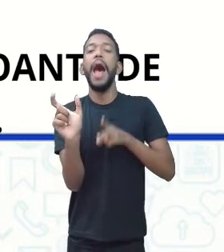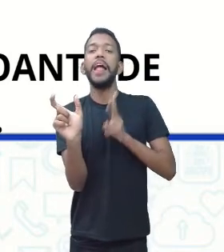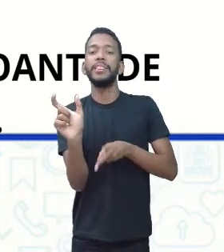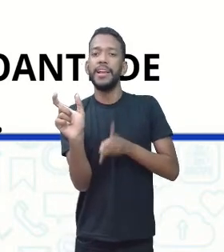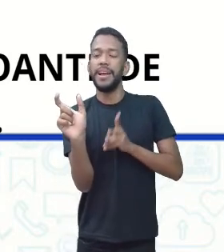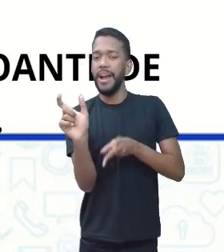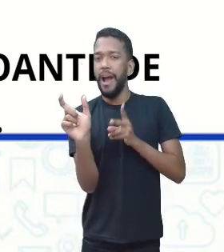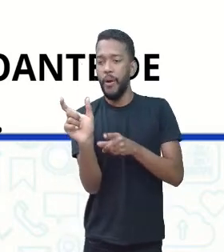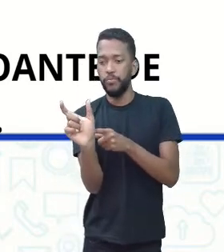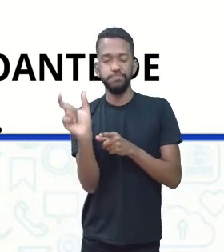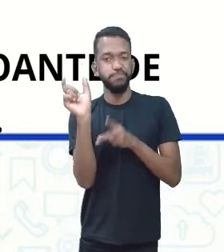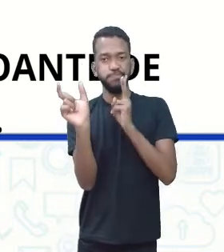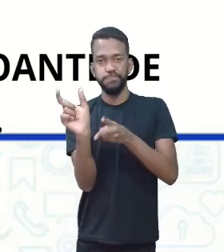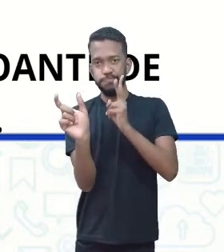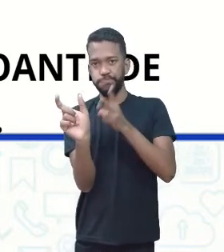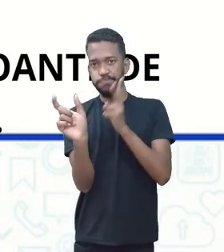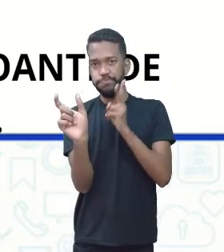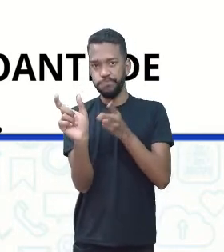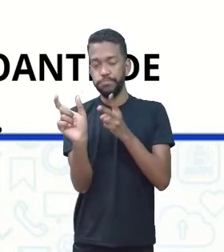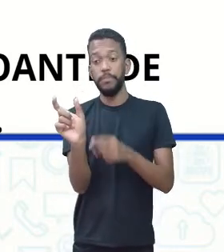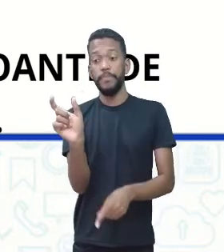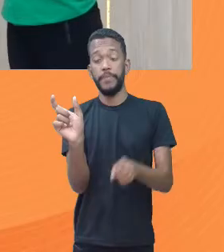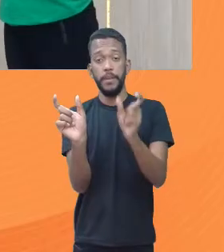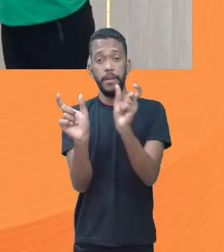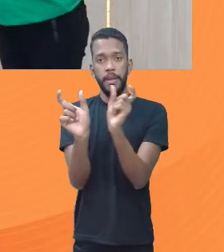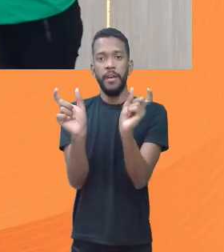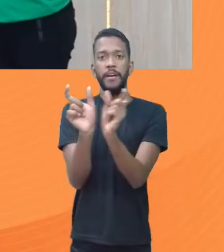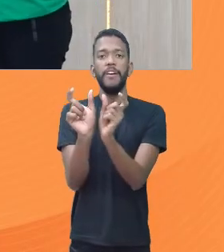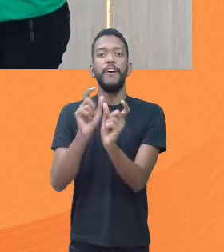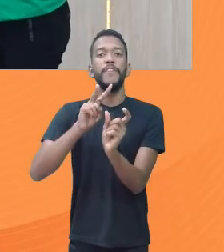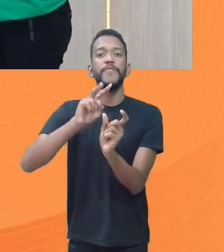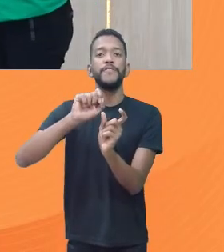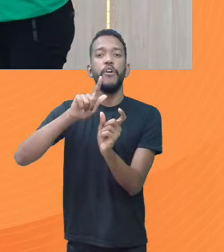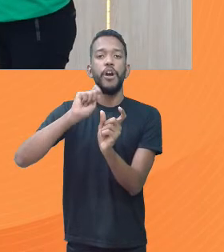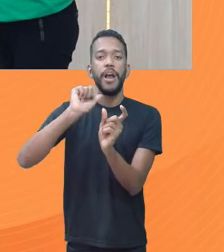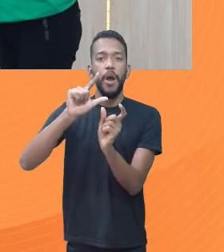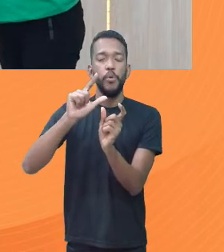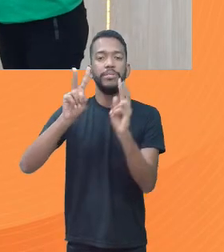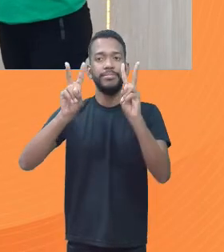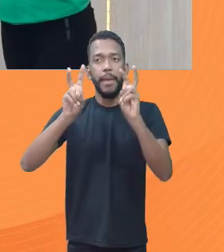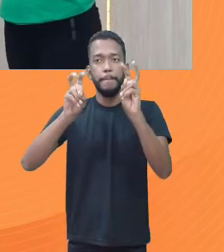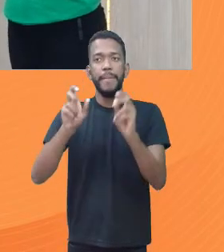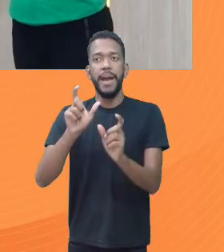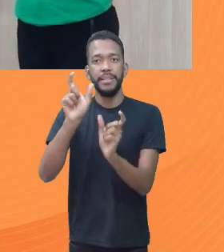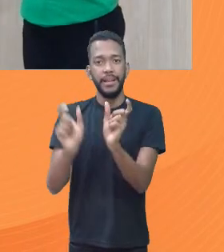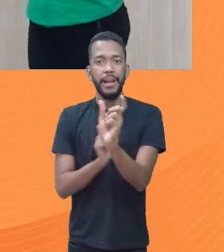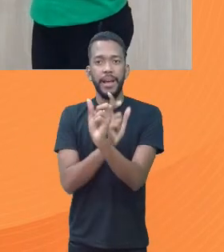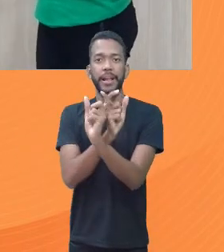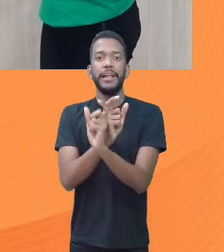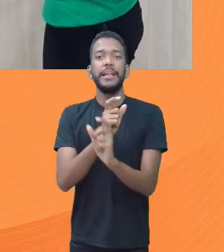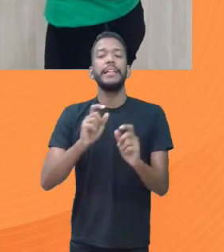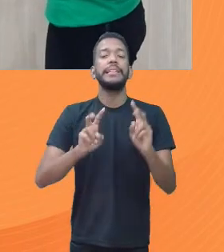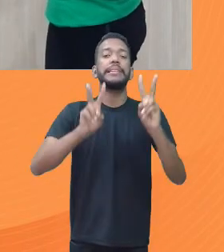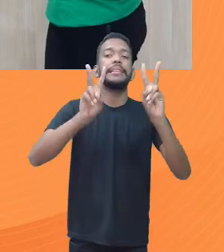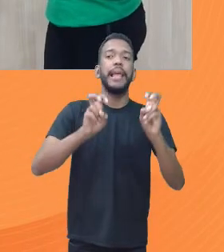para vocês, a vogal temática, tema,